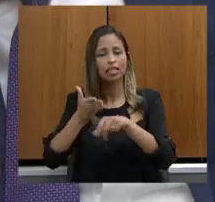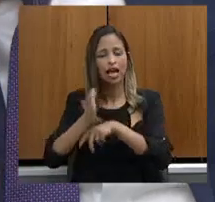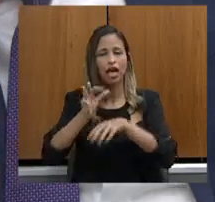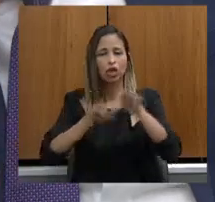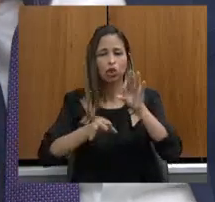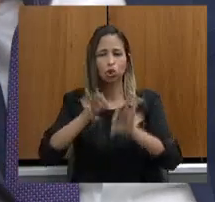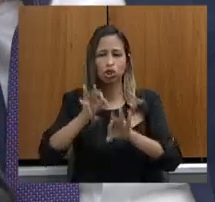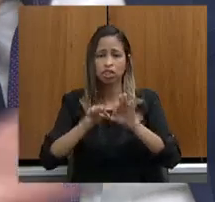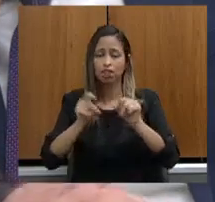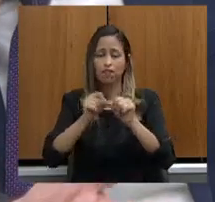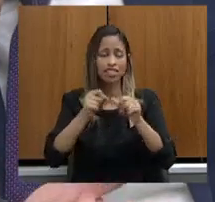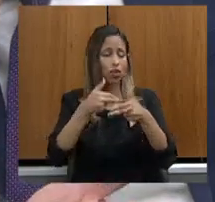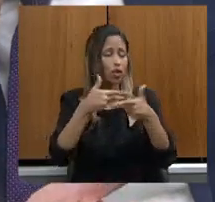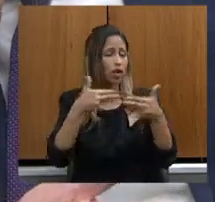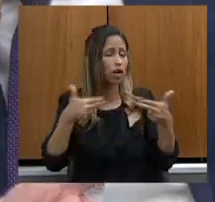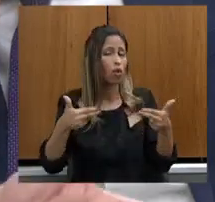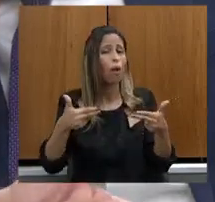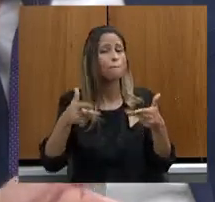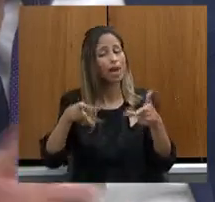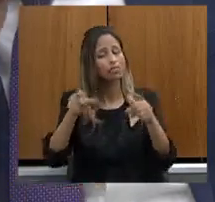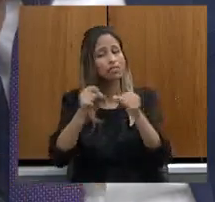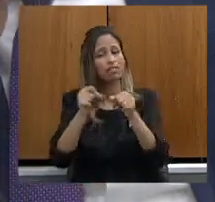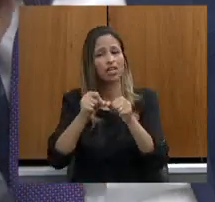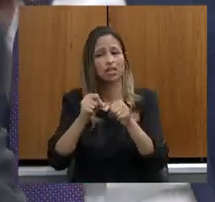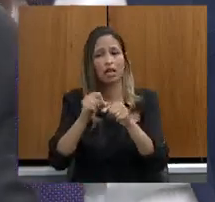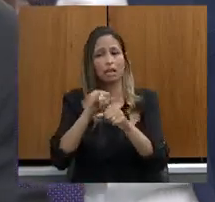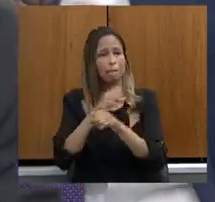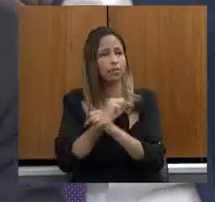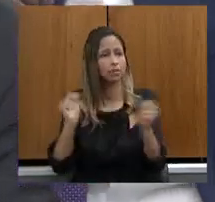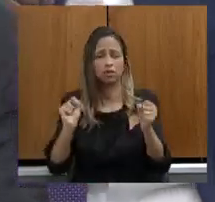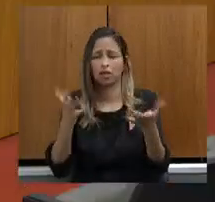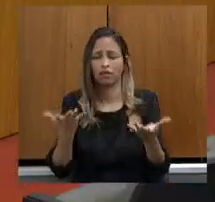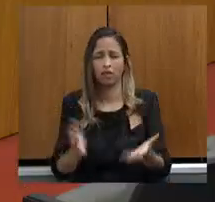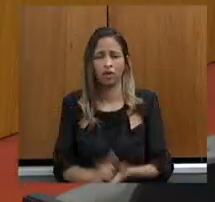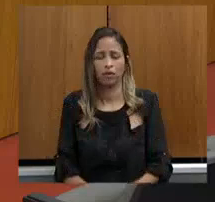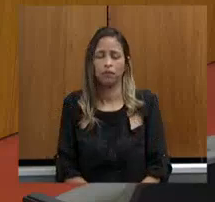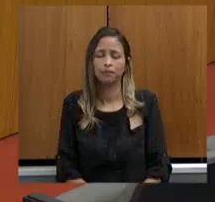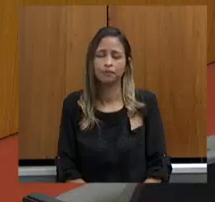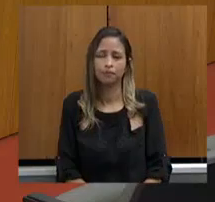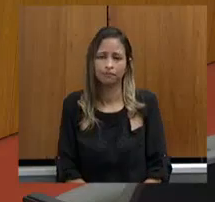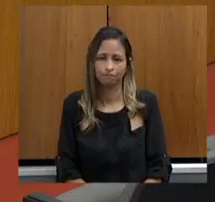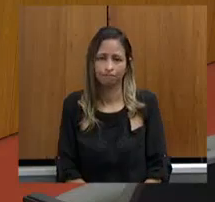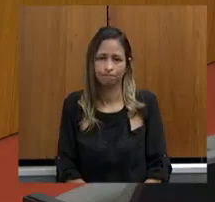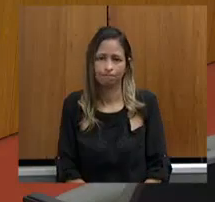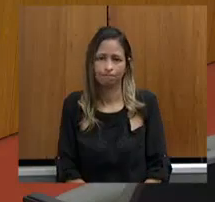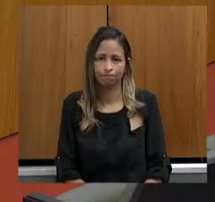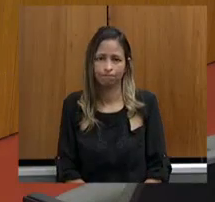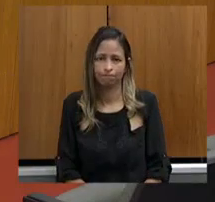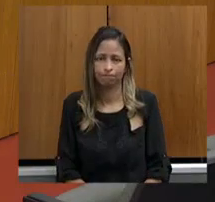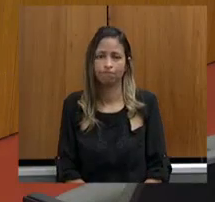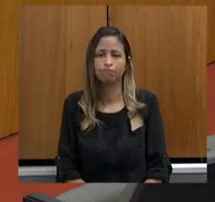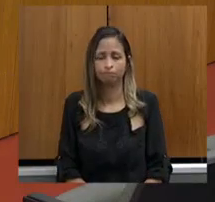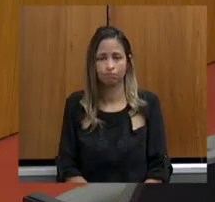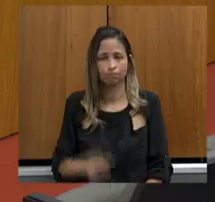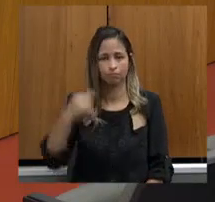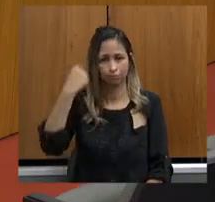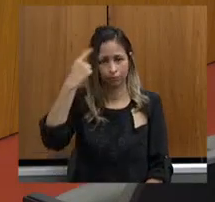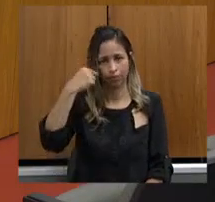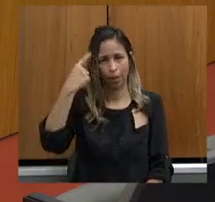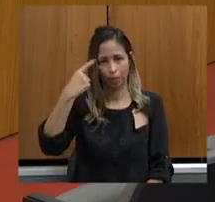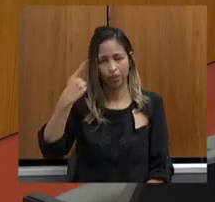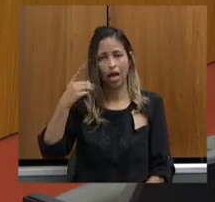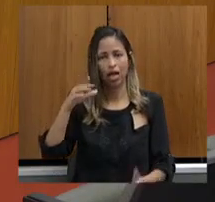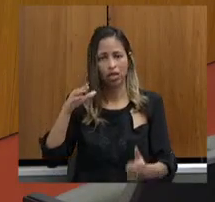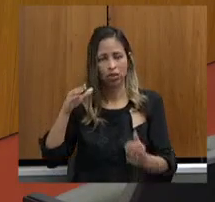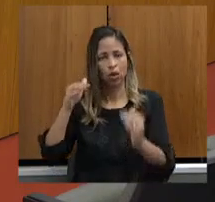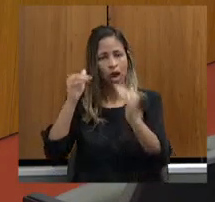fazer qualquer coisa mas alguma coisa tem que ser feito não é possível eu andava Deputado Virgílio Guimarães está